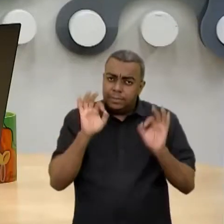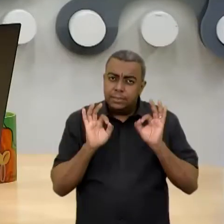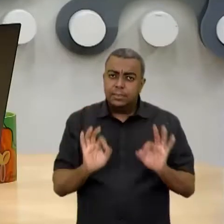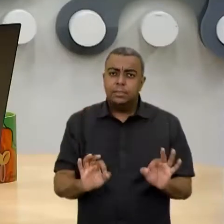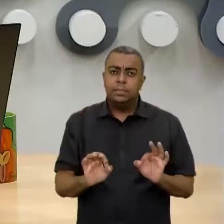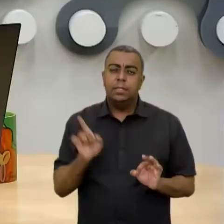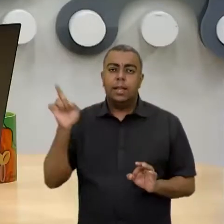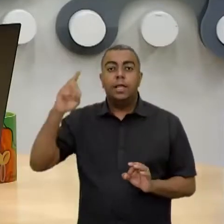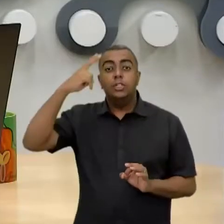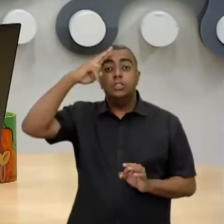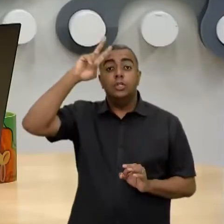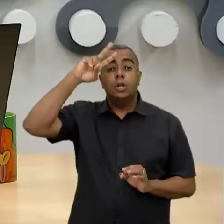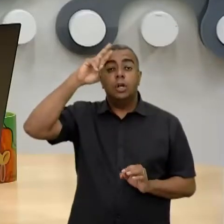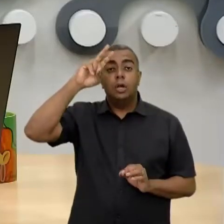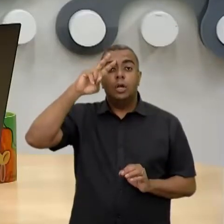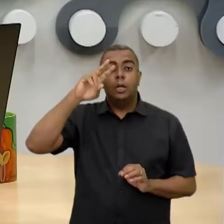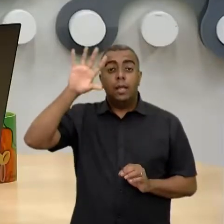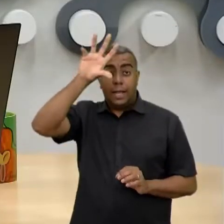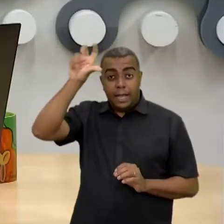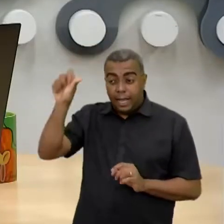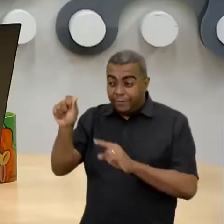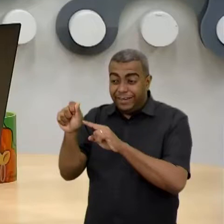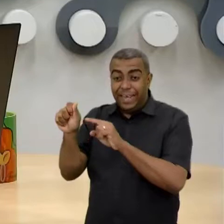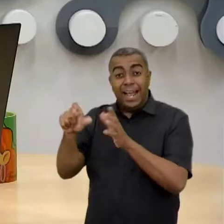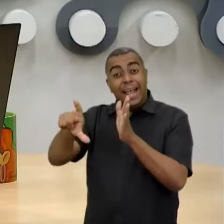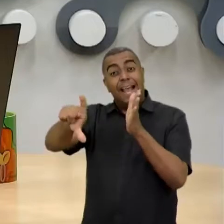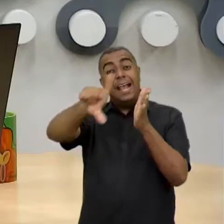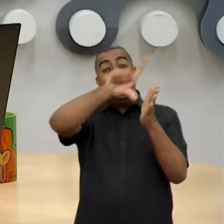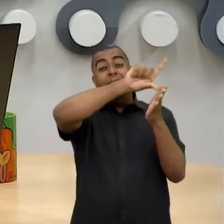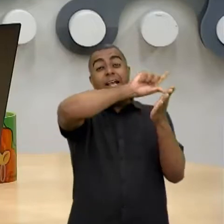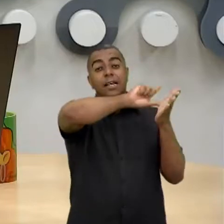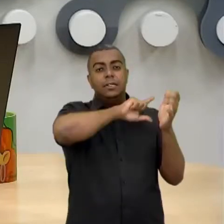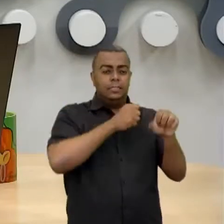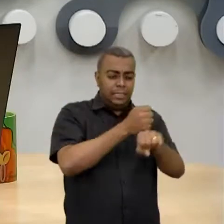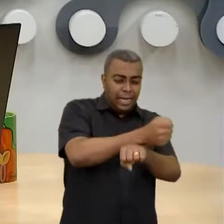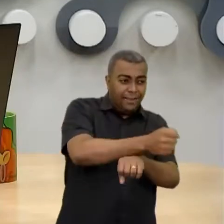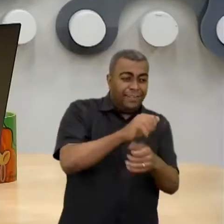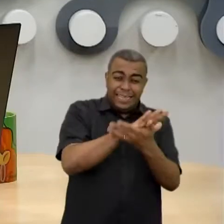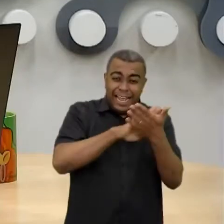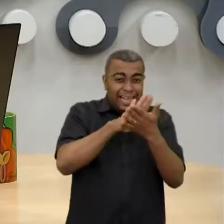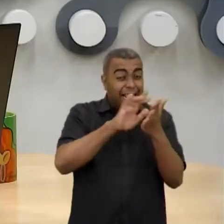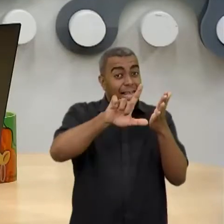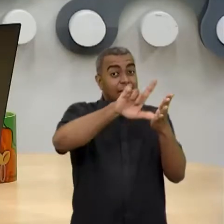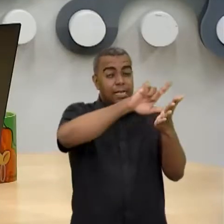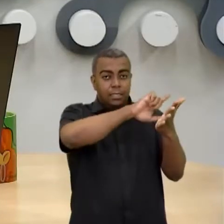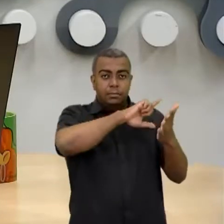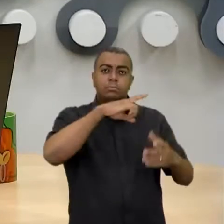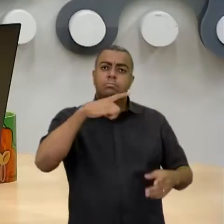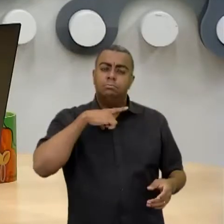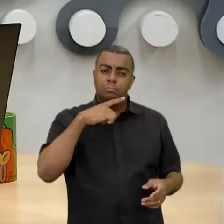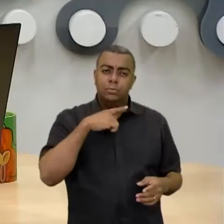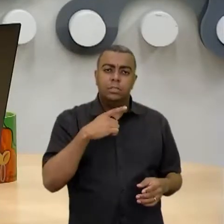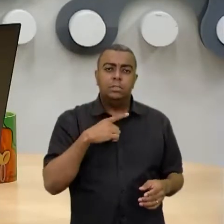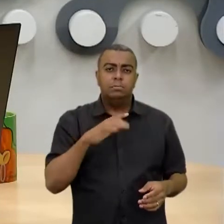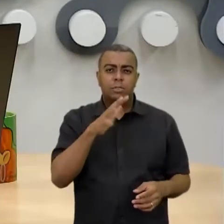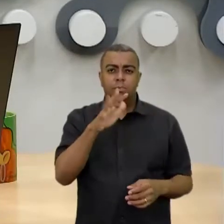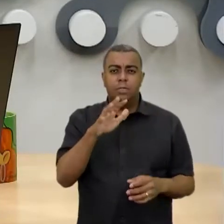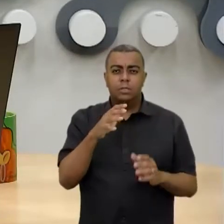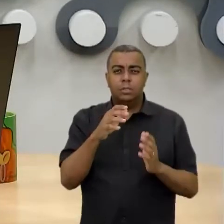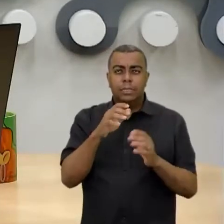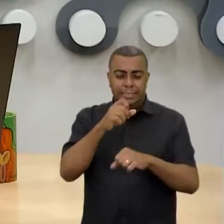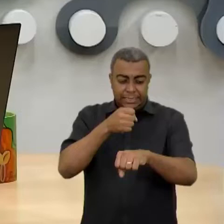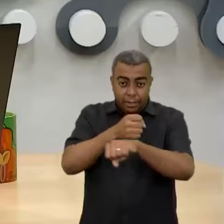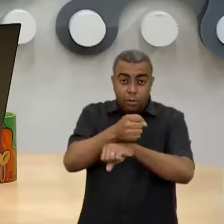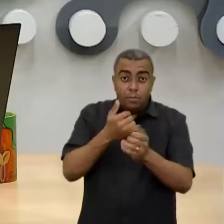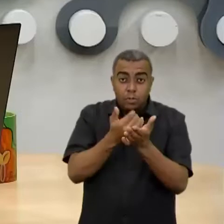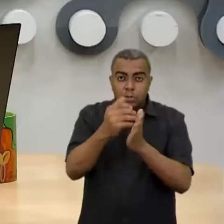existe uma história da África muito antes da escravização do homem e da mulher negra, né? Que a escravização, ela começa ali no século XV,